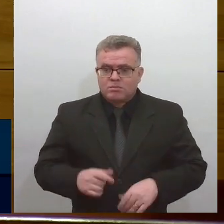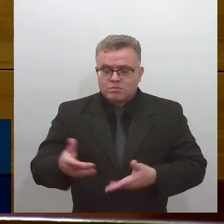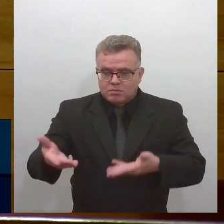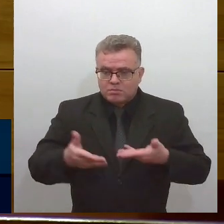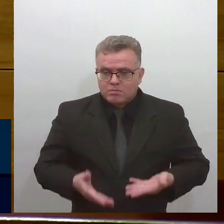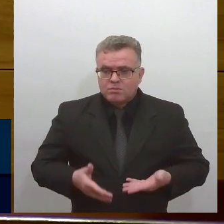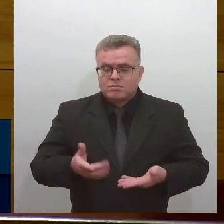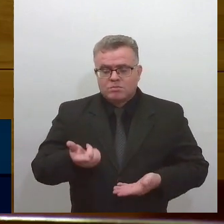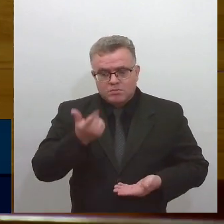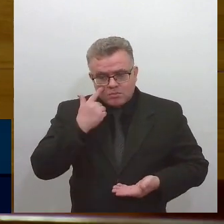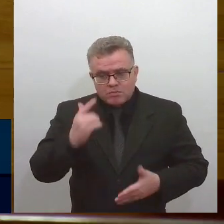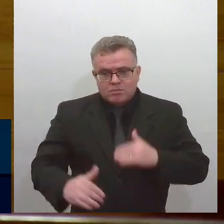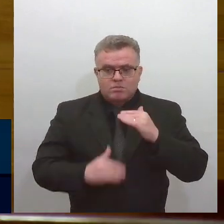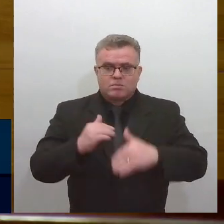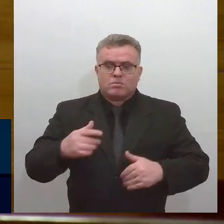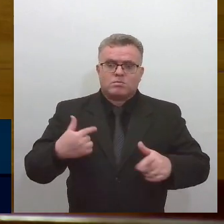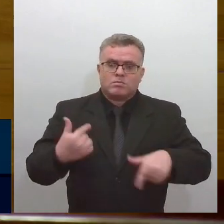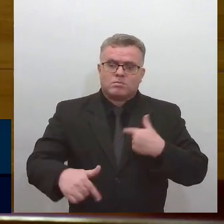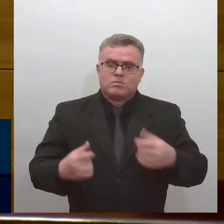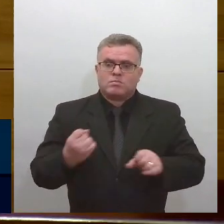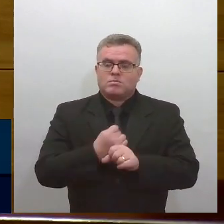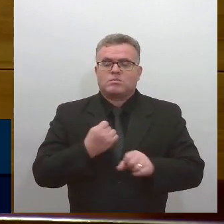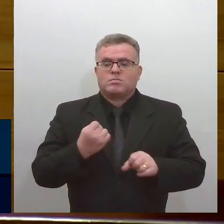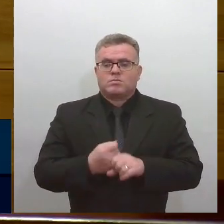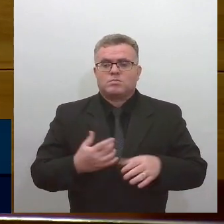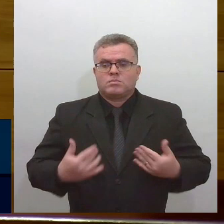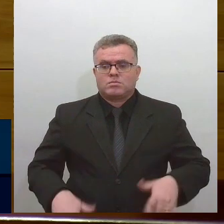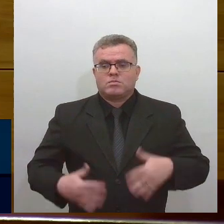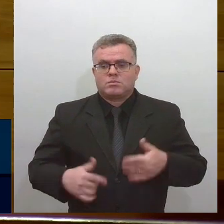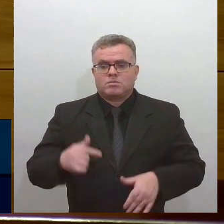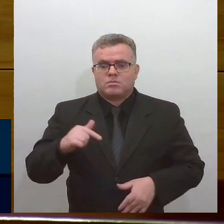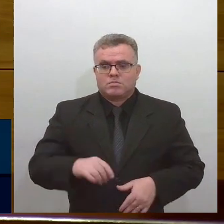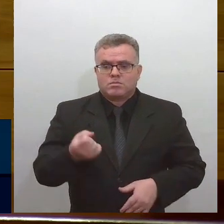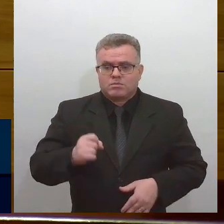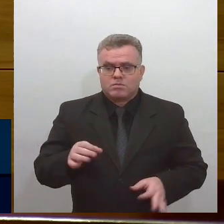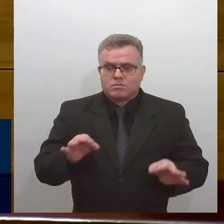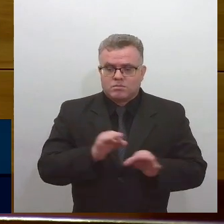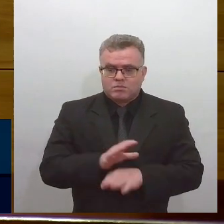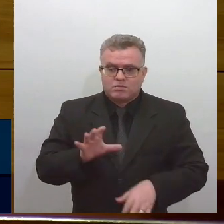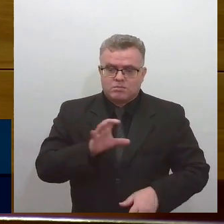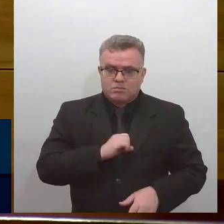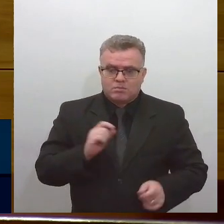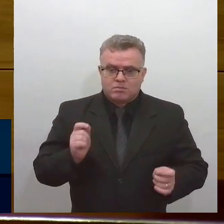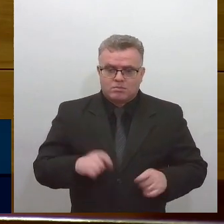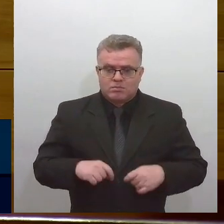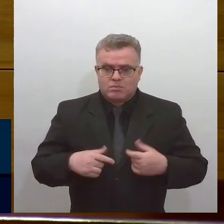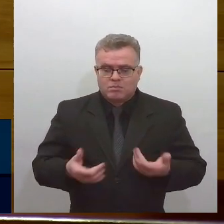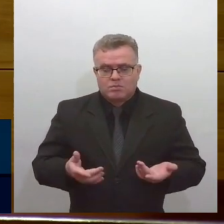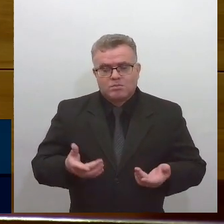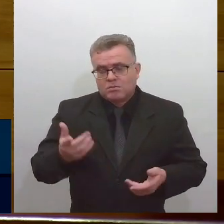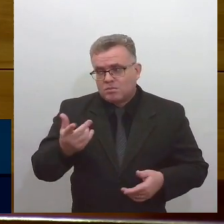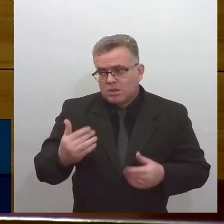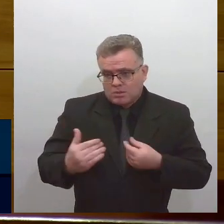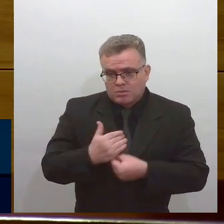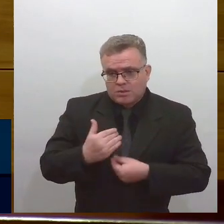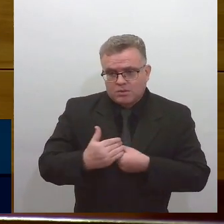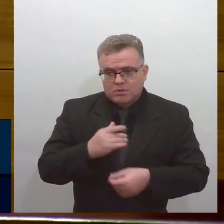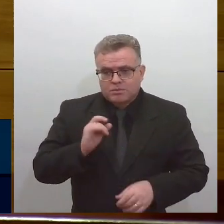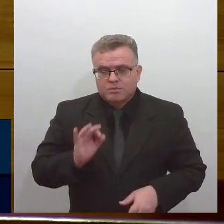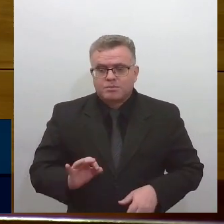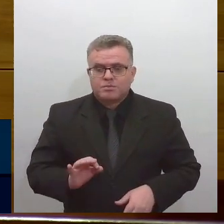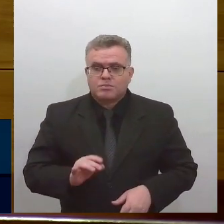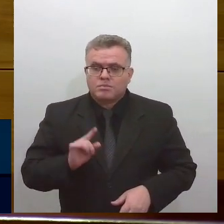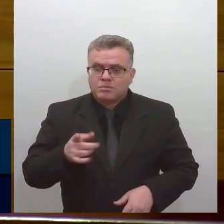né das estradas aqui do nosso querido Estado de Sergipe agora me corrija se eu tiver errado D O senhor falou seguinte eu